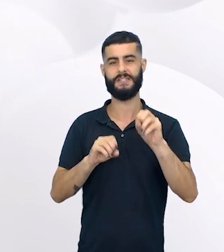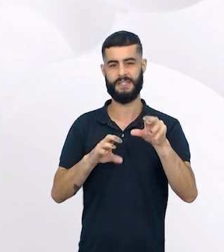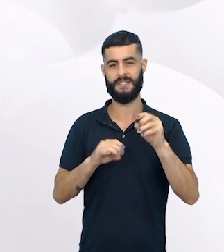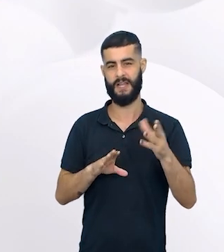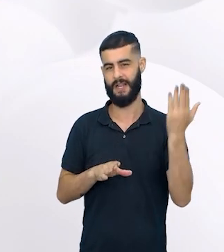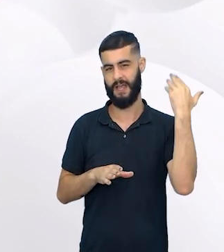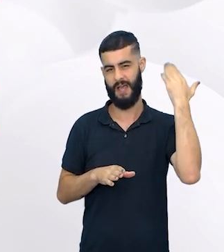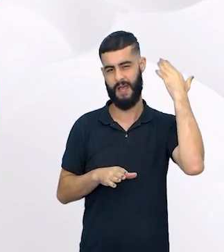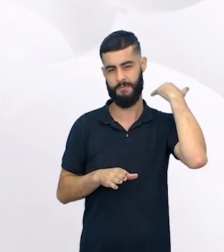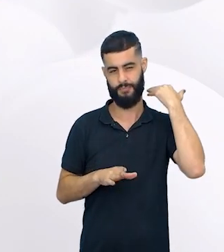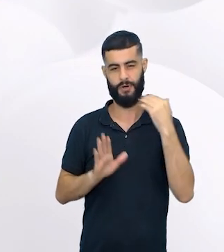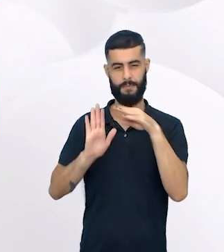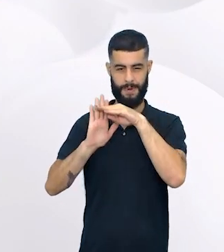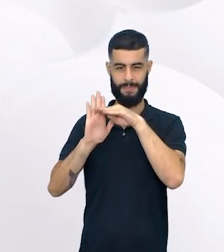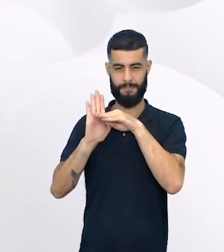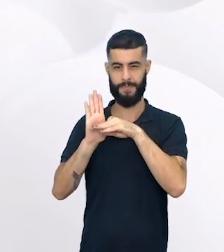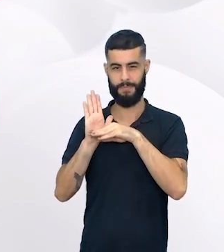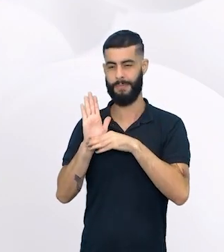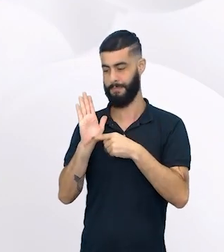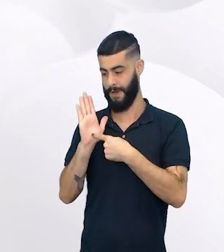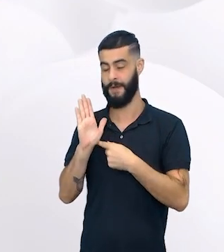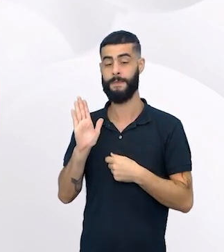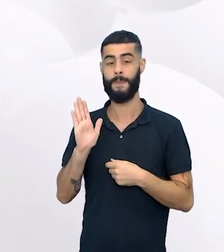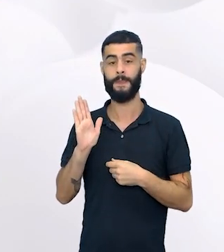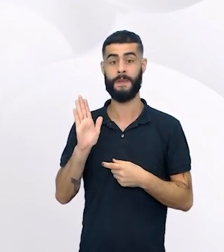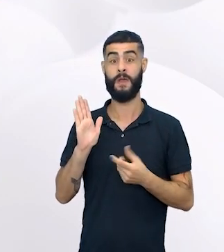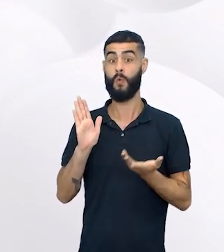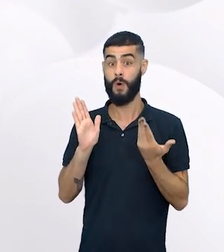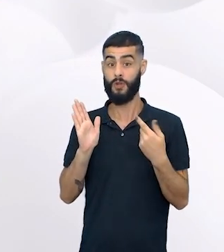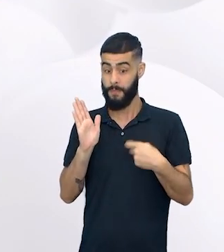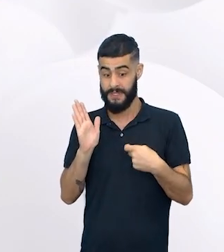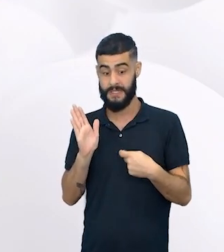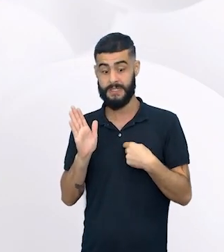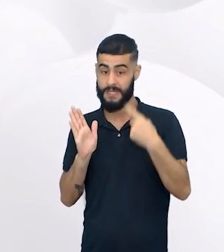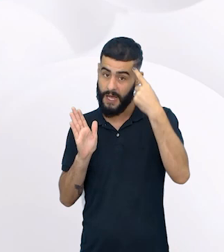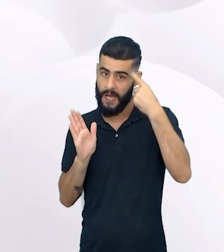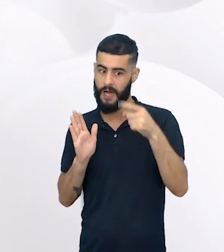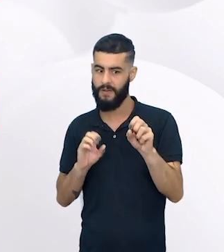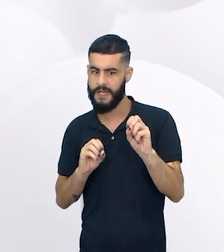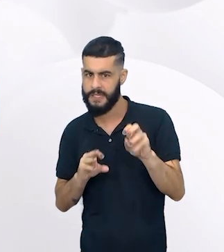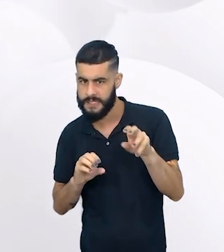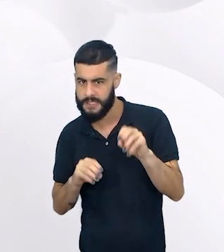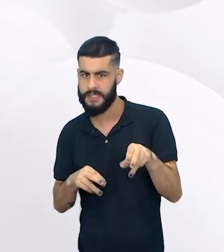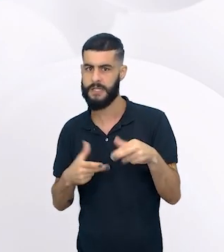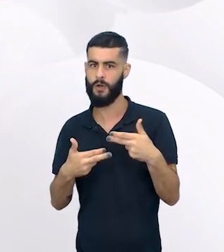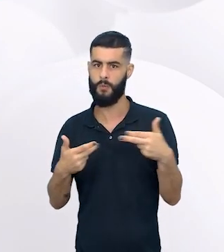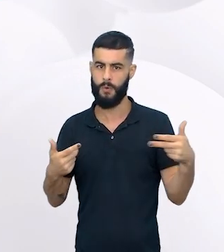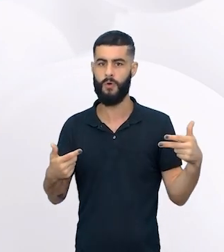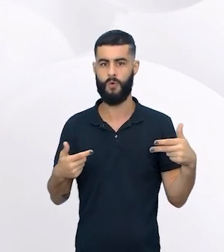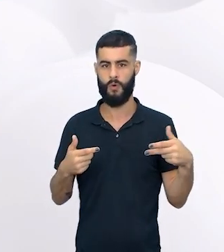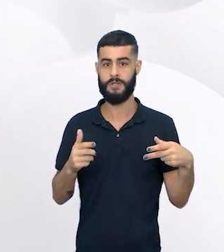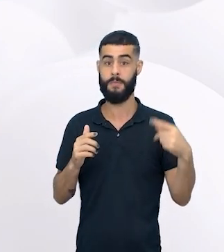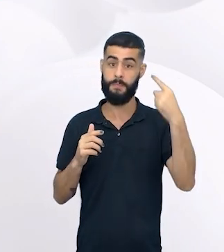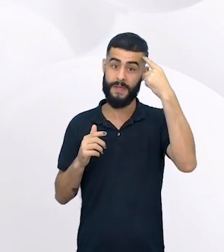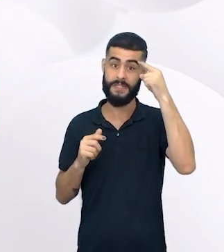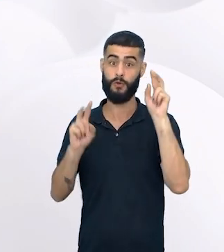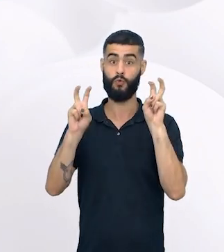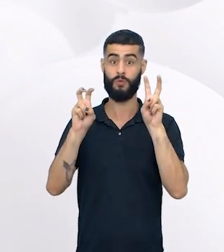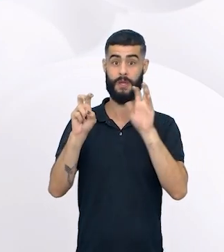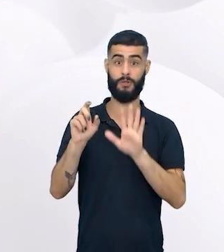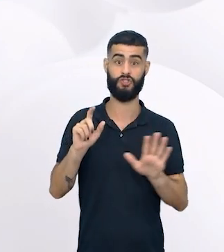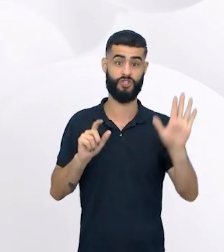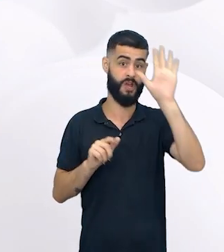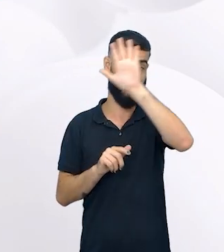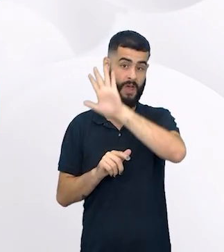quando você precisava, por exemplo, fazer aí alguma ação pedagógica, pensando num tema transversal,